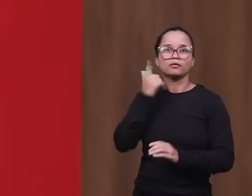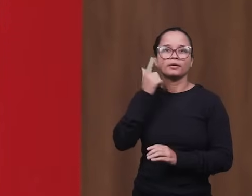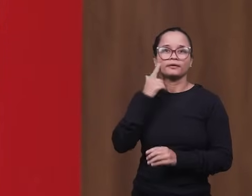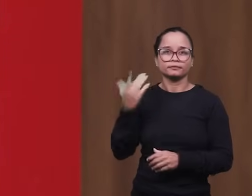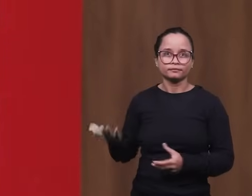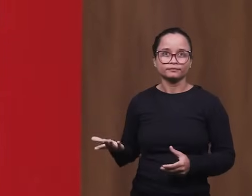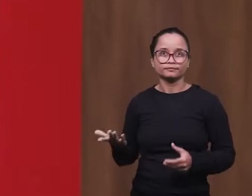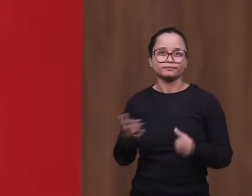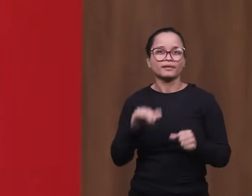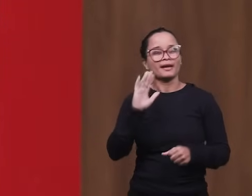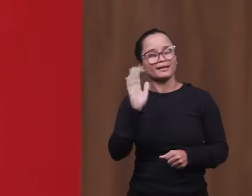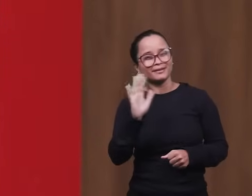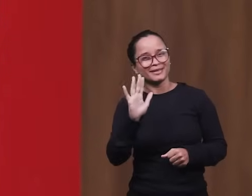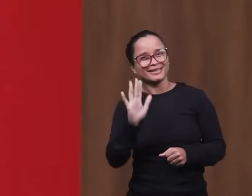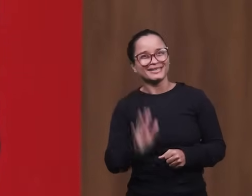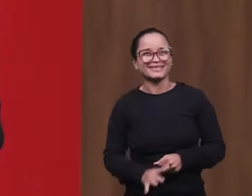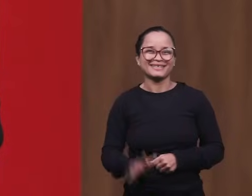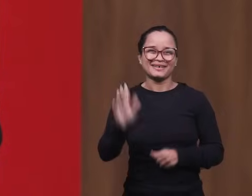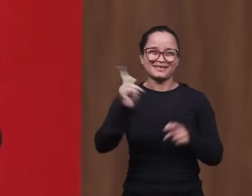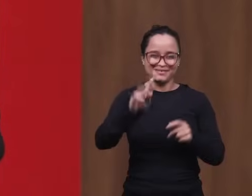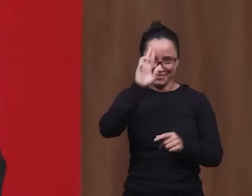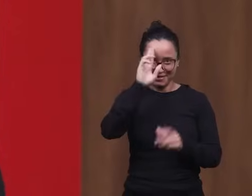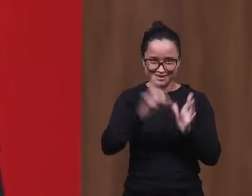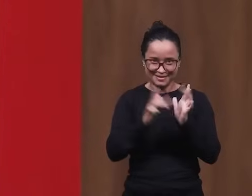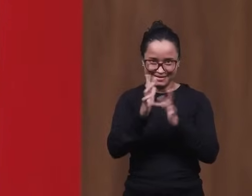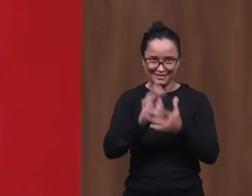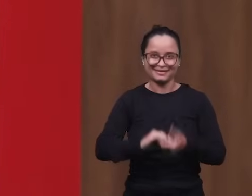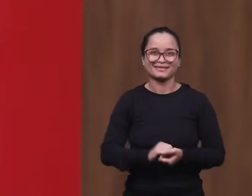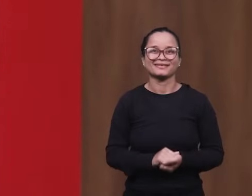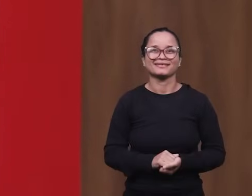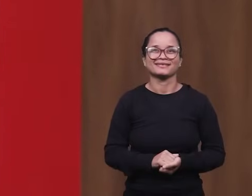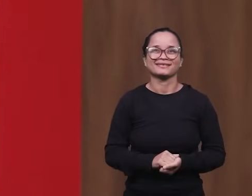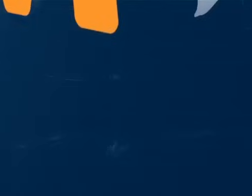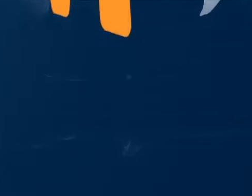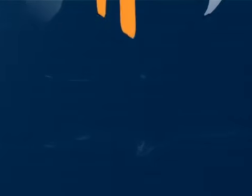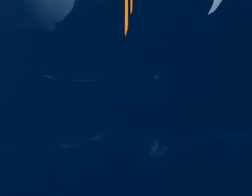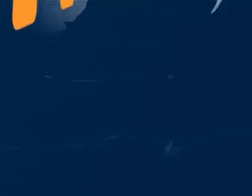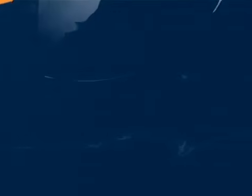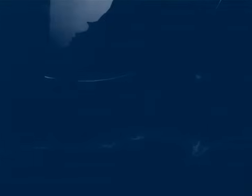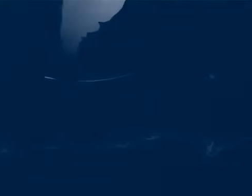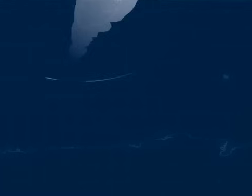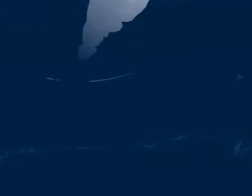.br Até a próxima! Paz do Senhor Jesus! do Senhor Jesus!